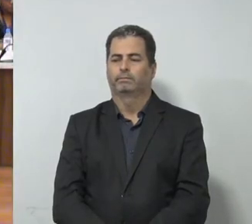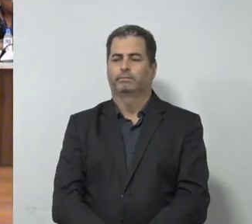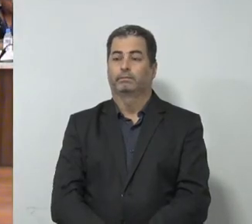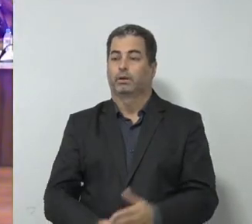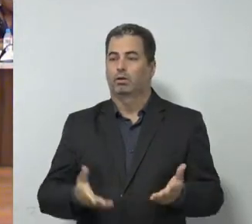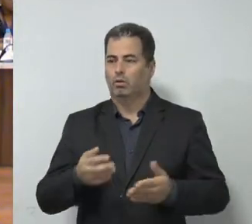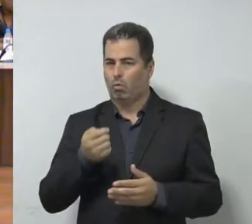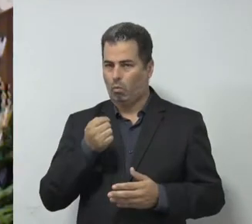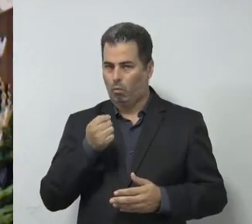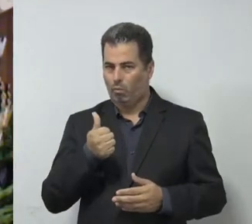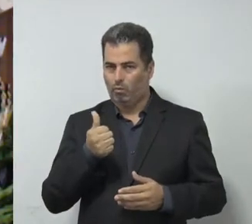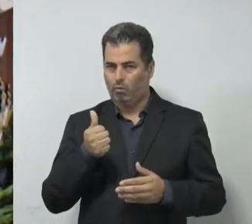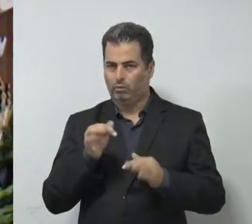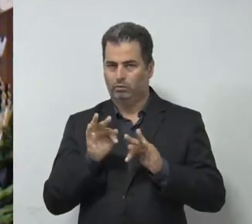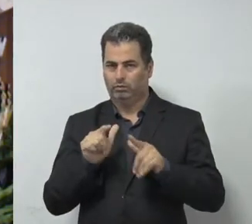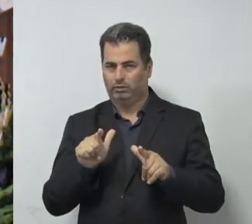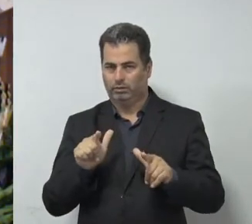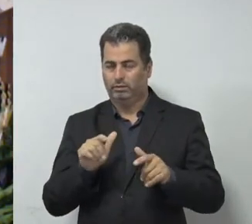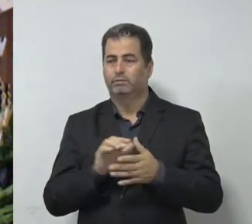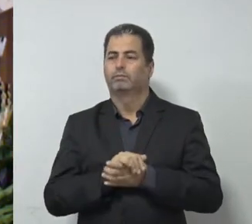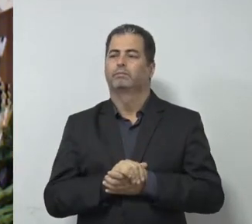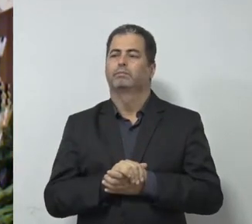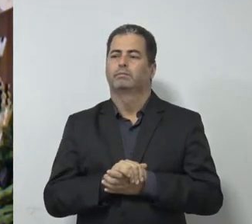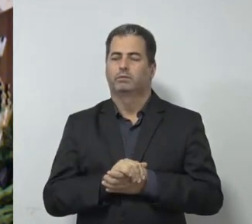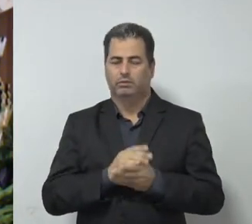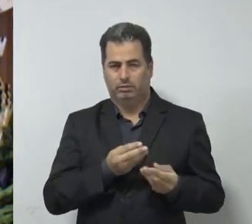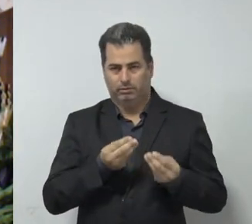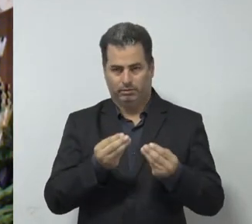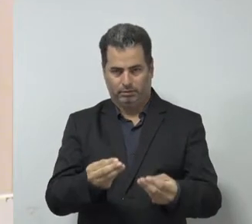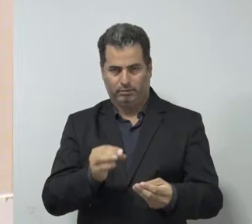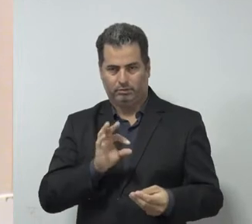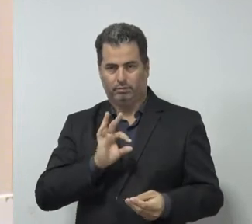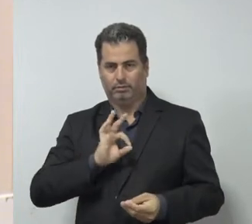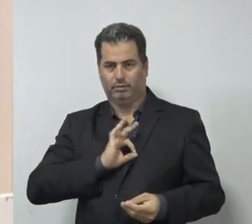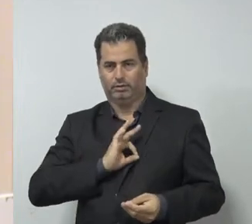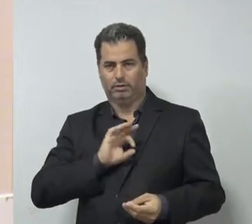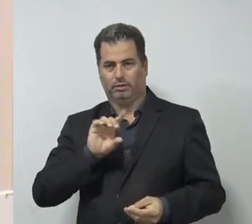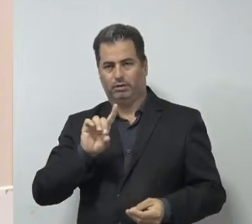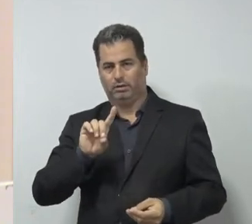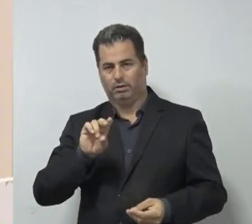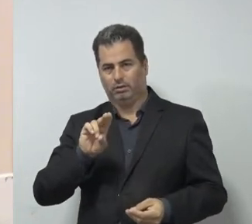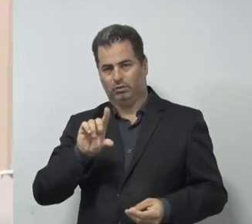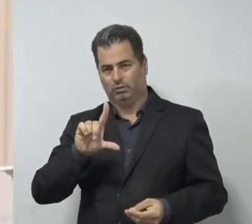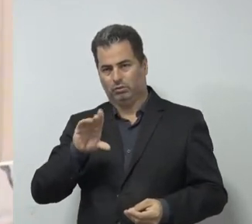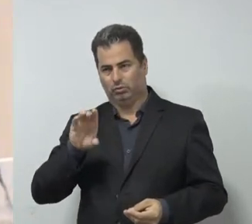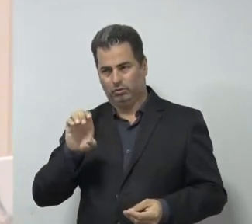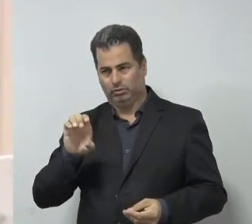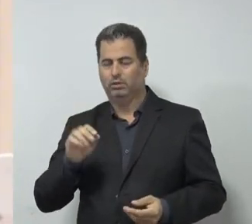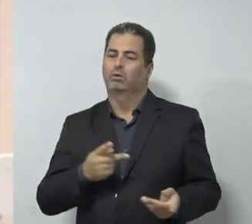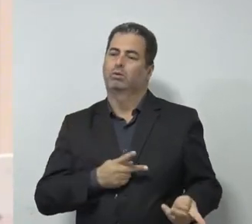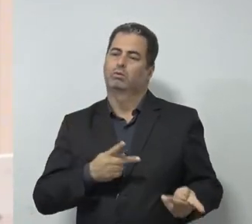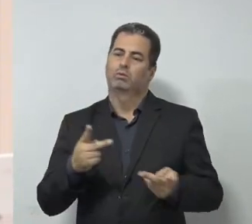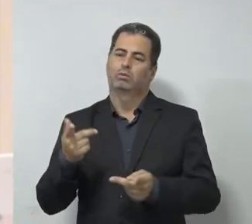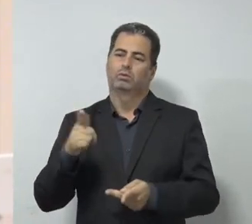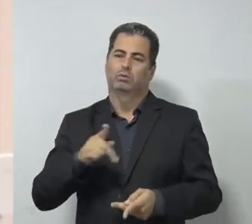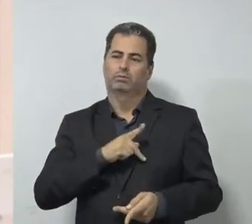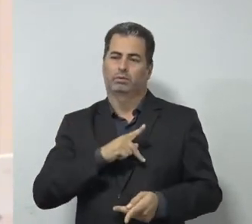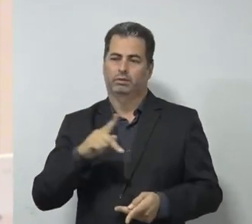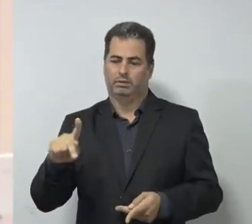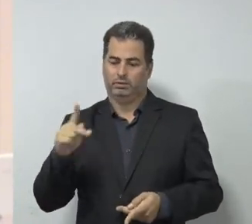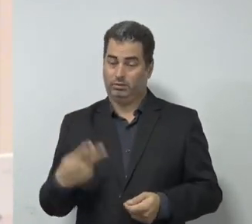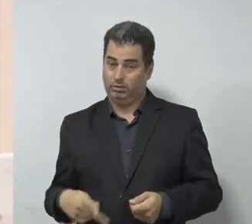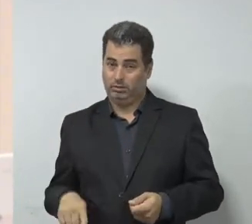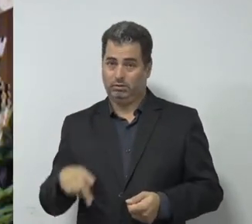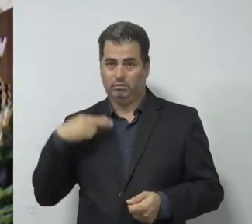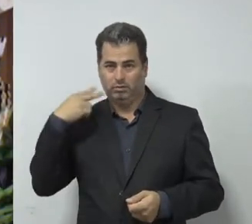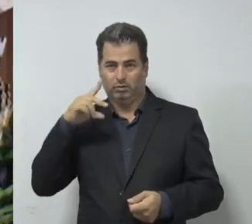Caminhamos para o encerramento, então, dessa solenidade de entrega da medalha Dulce de Faria, e eu convido novamente o presidente da casa, vereador